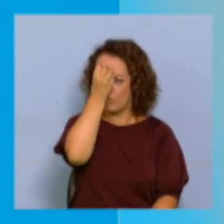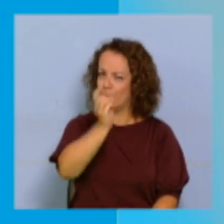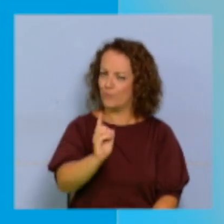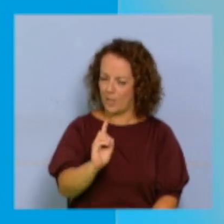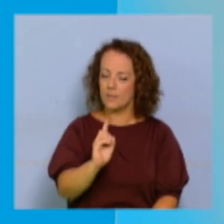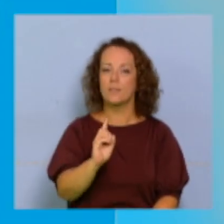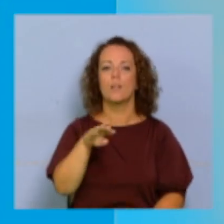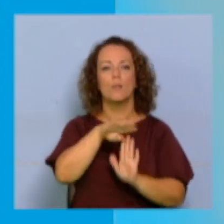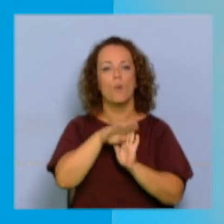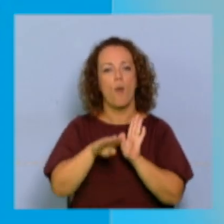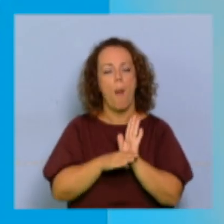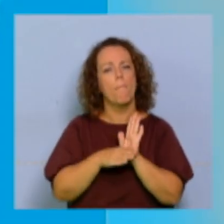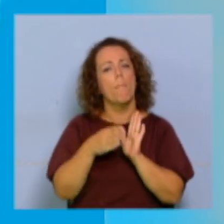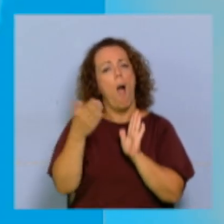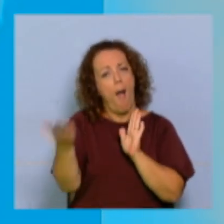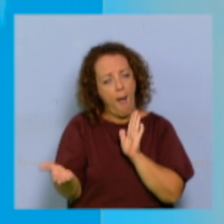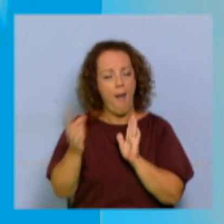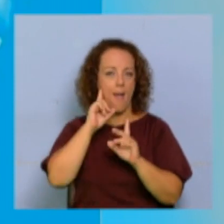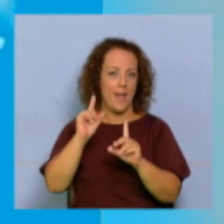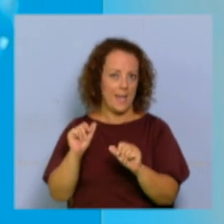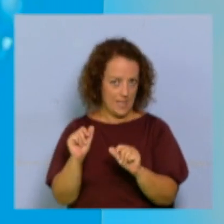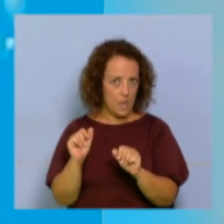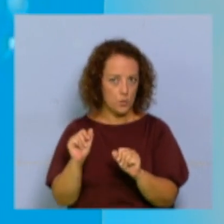acompanhar na Antena 1 a edição rádio do programa Eclésia. Pode